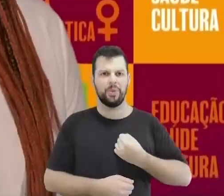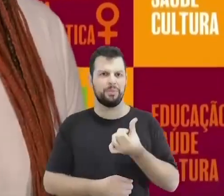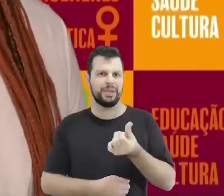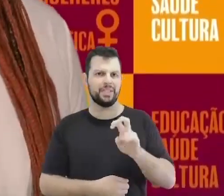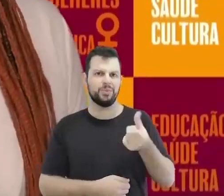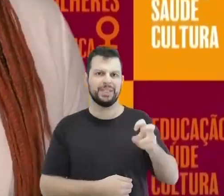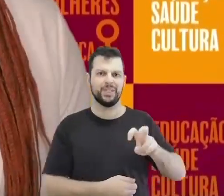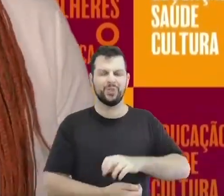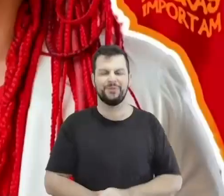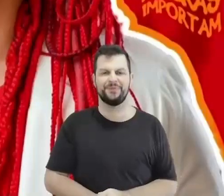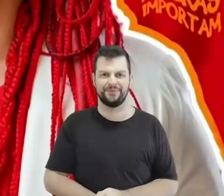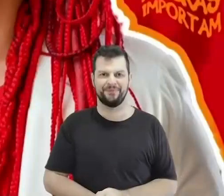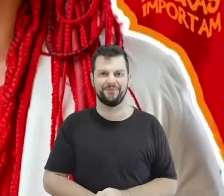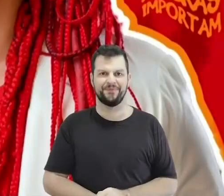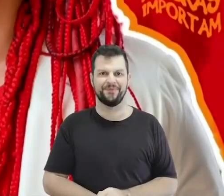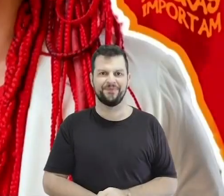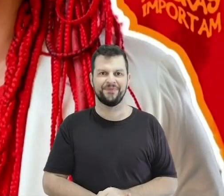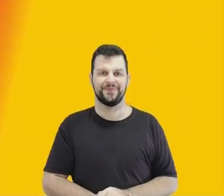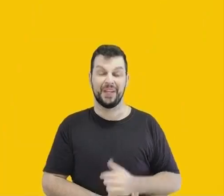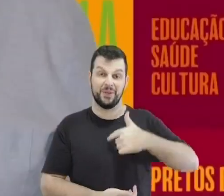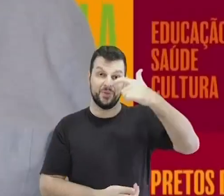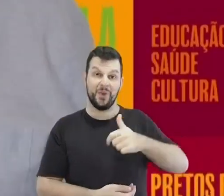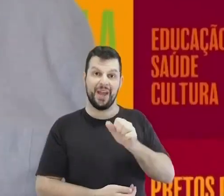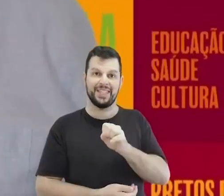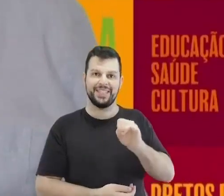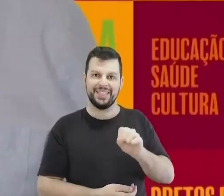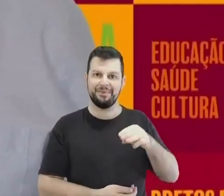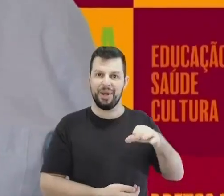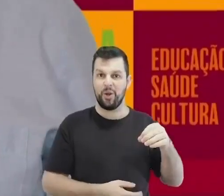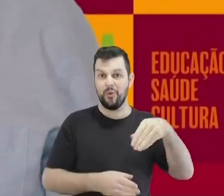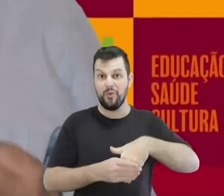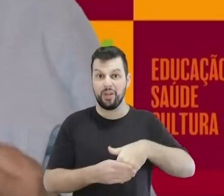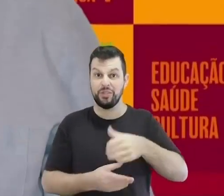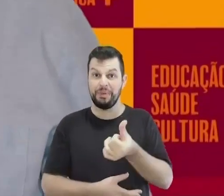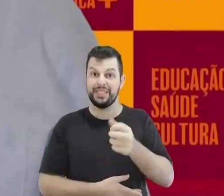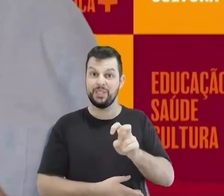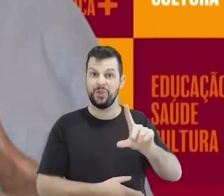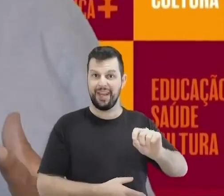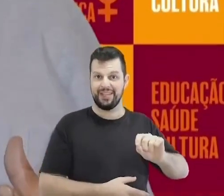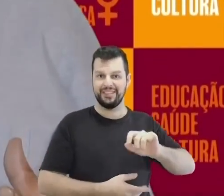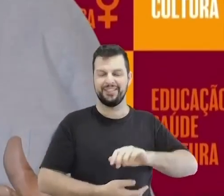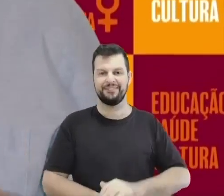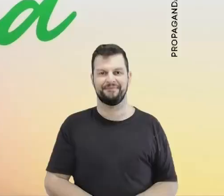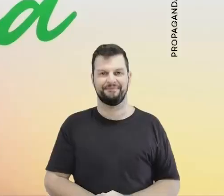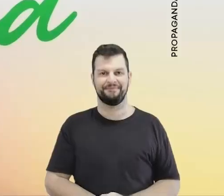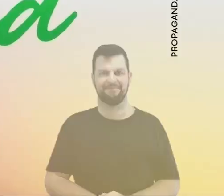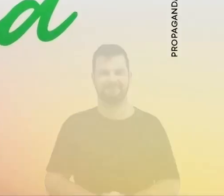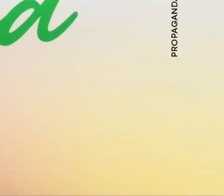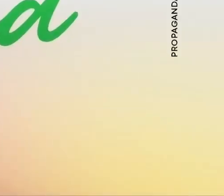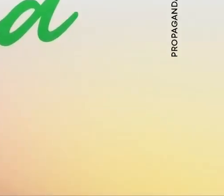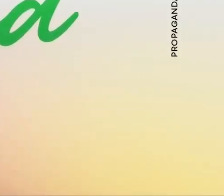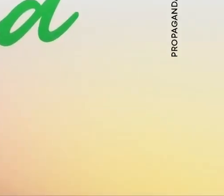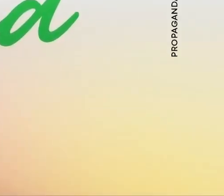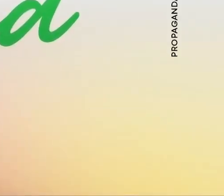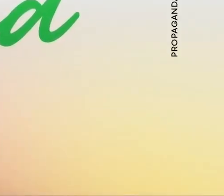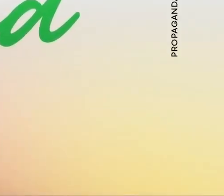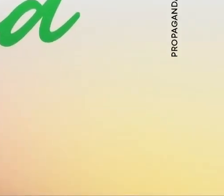Dayana, 6565. Sou a Cis Melo, vote 6510.